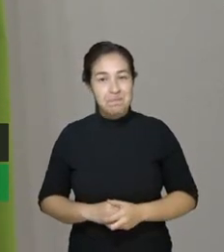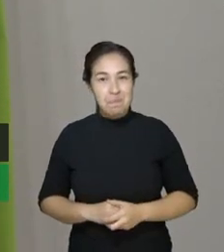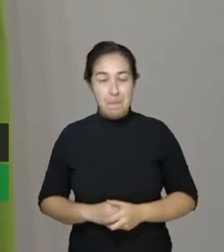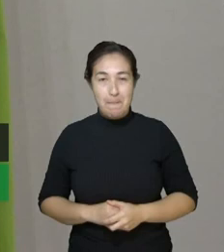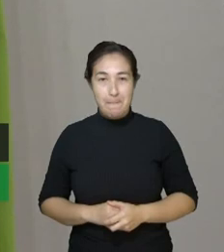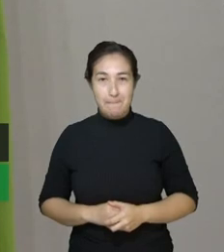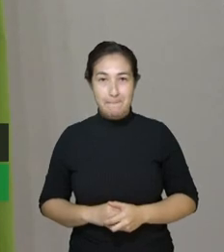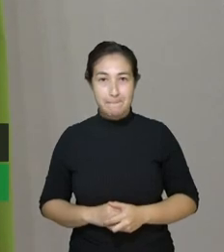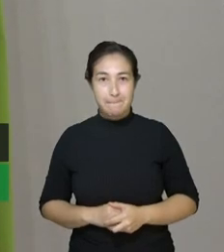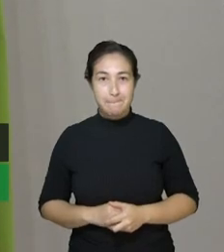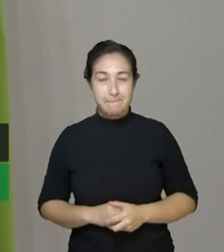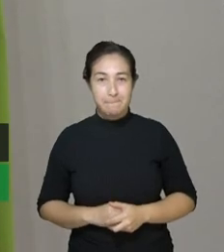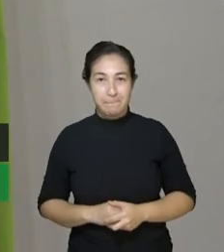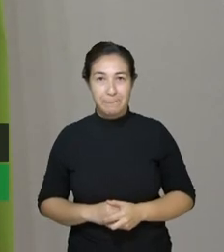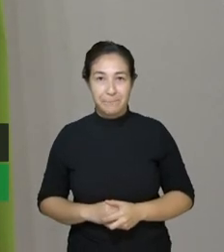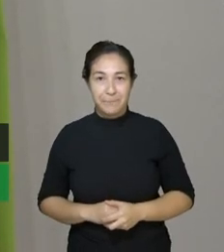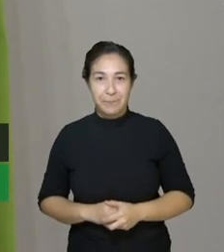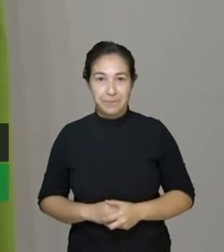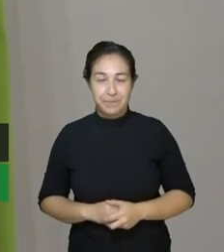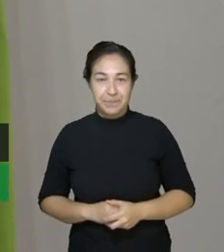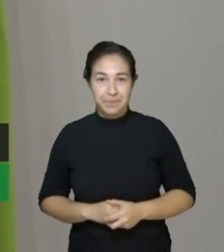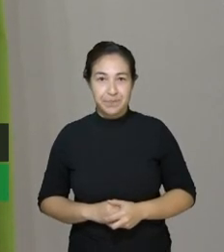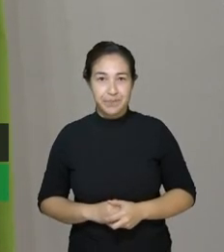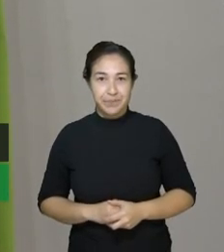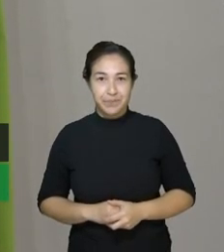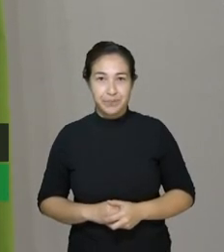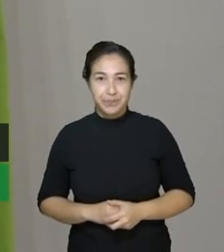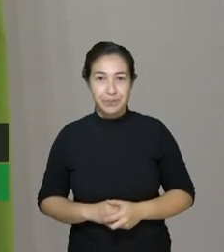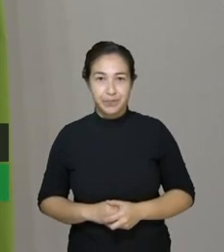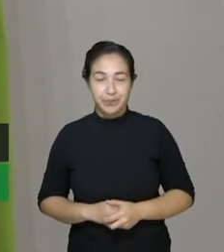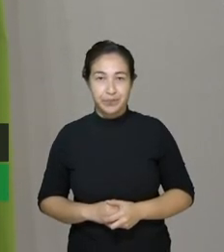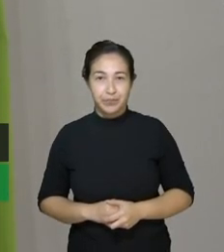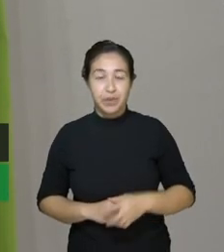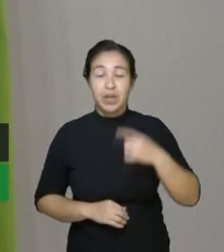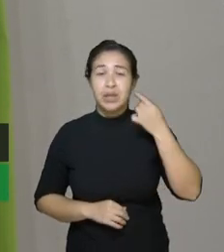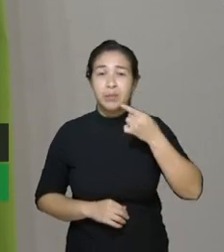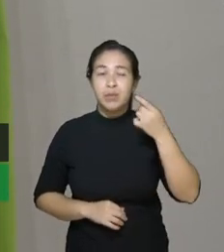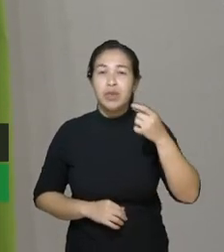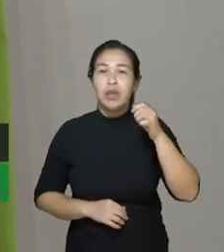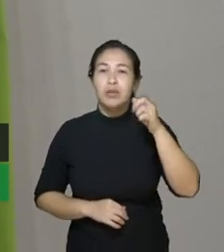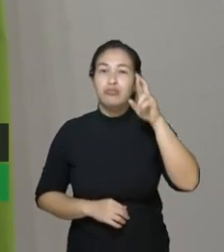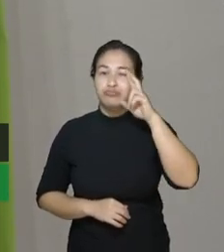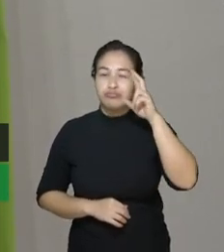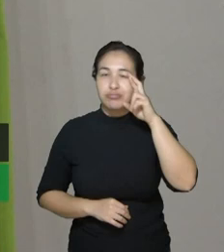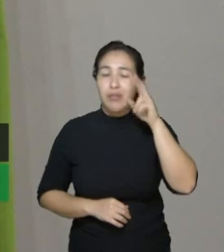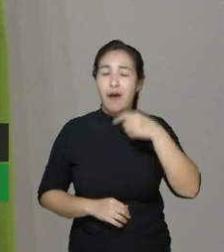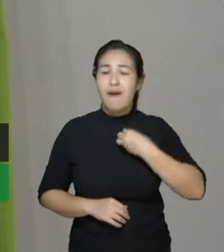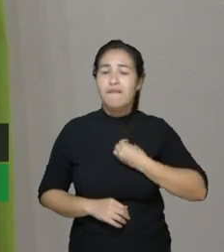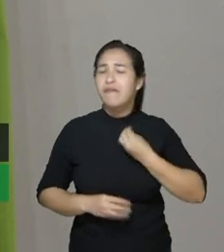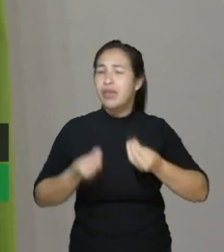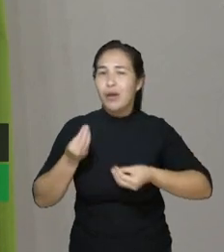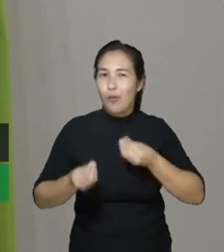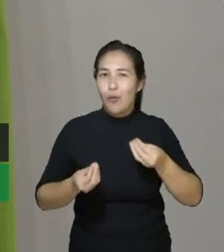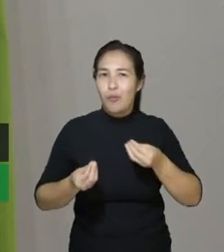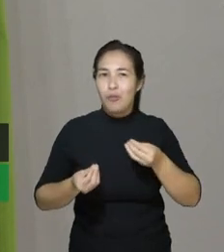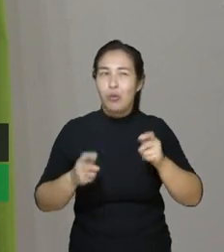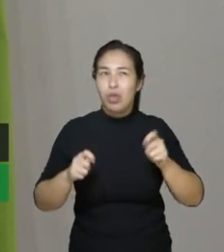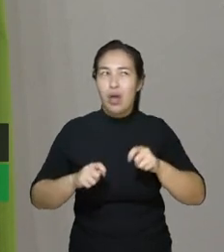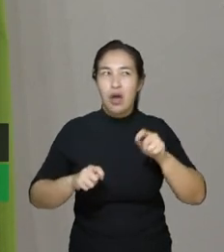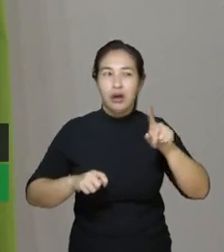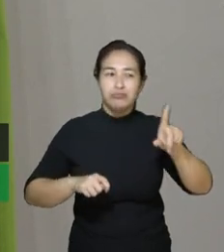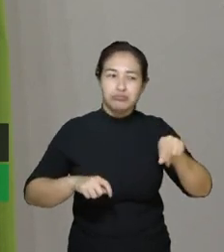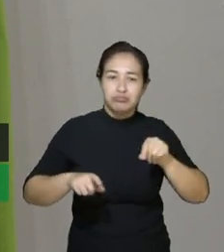Eu diria, deputado Alba, que a vida é feita de escolhas, a vida é feita de atitudes, deputada Marlene.